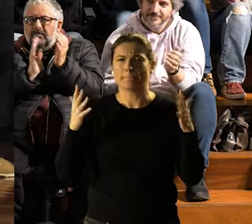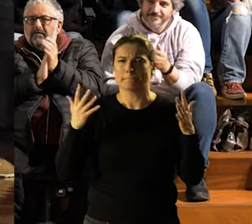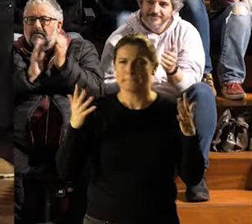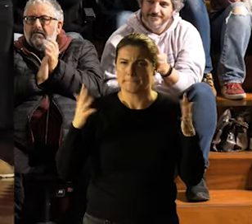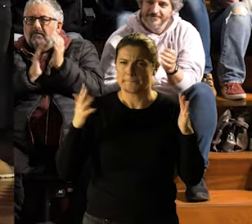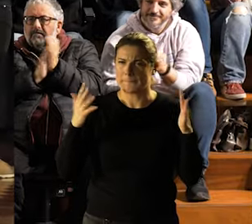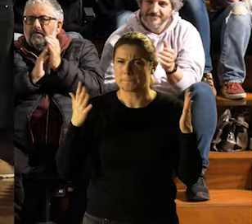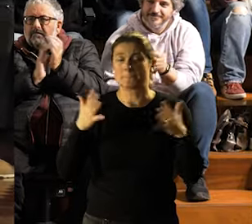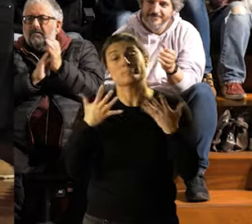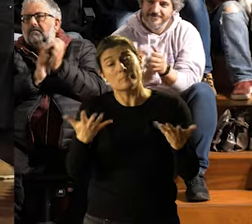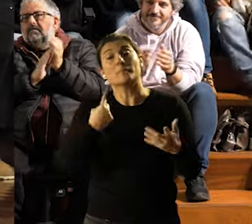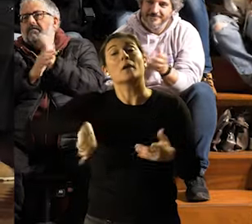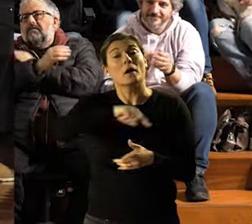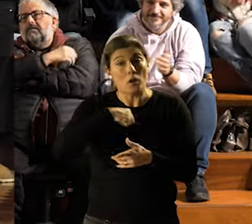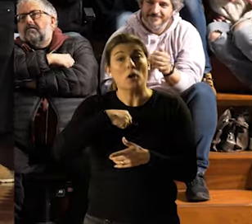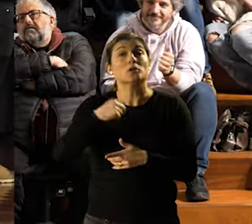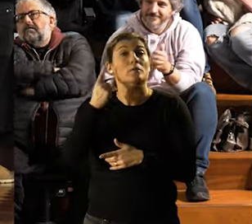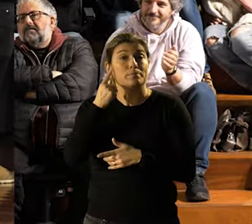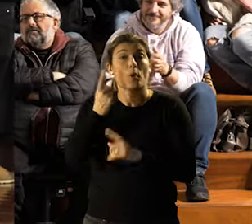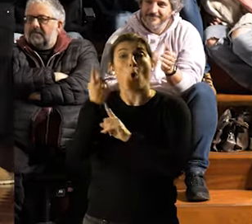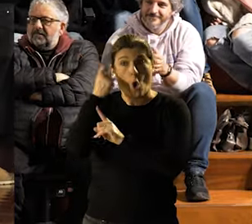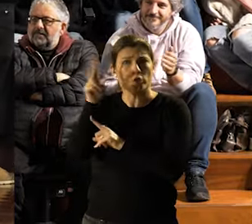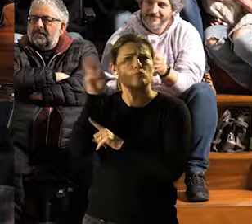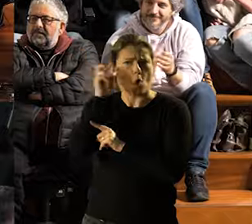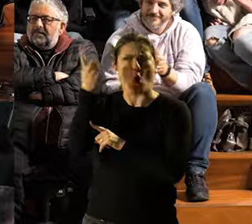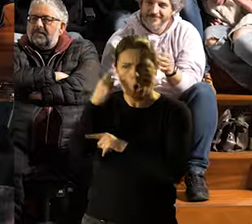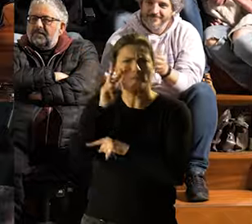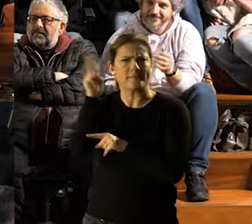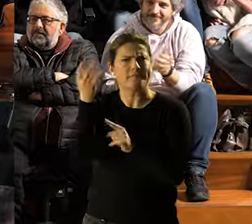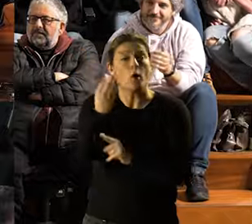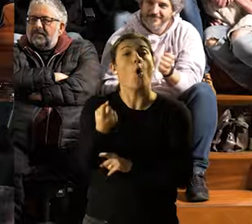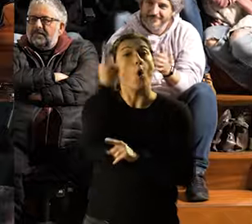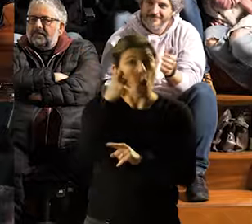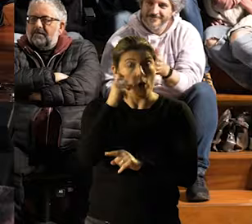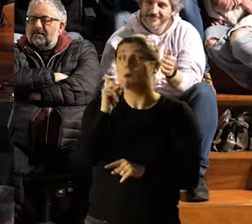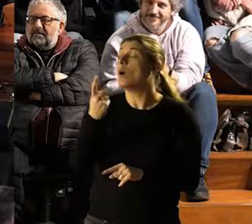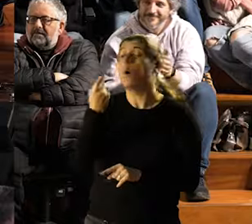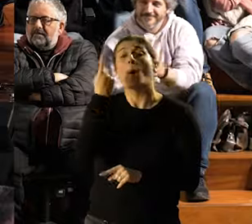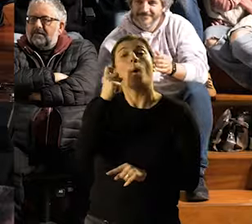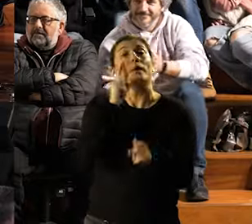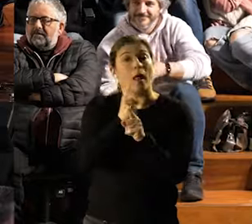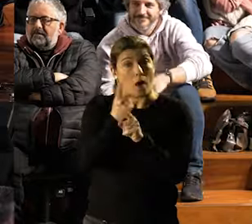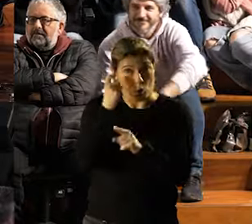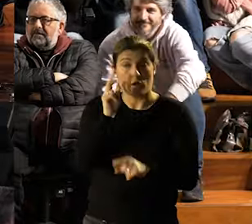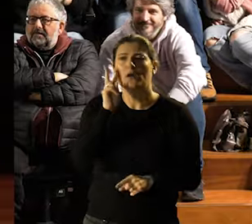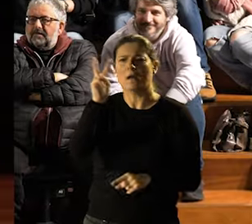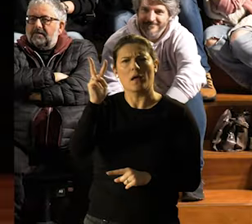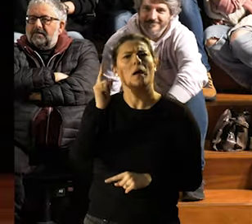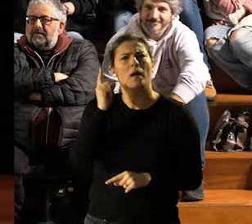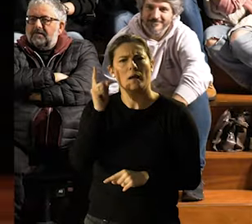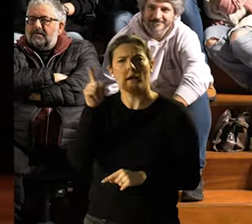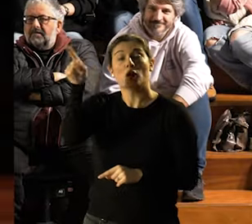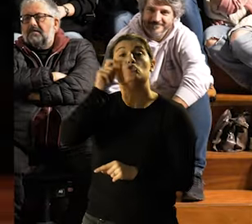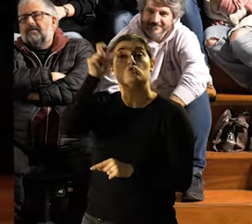esquerda é que nós ouvimos ontem ouvimos ontem ontem